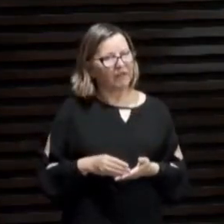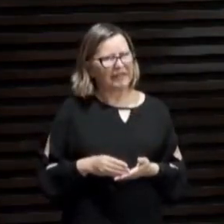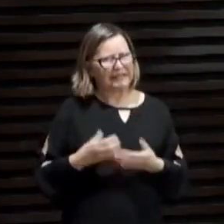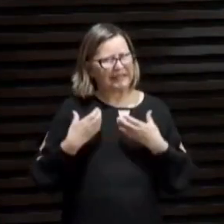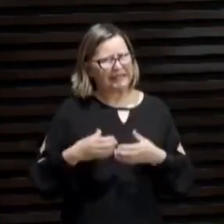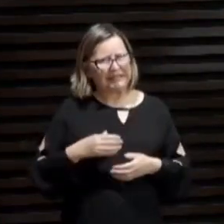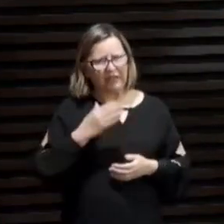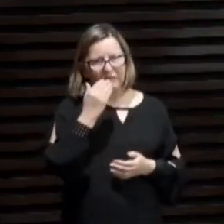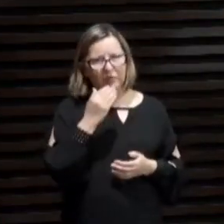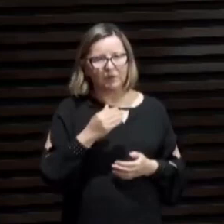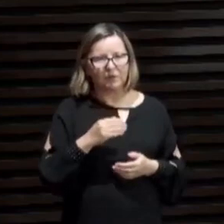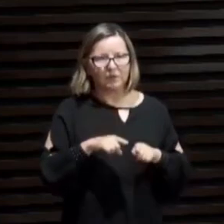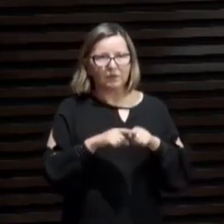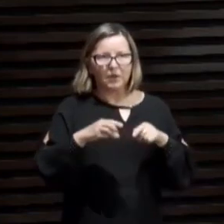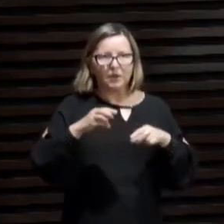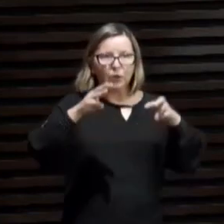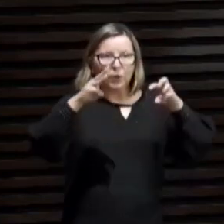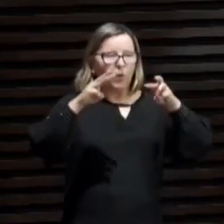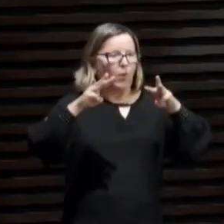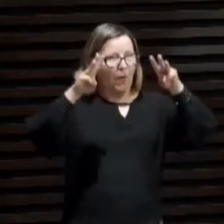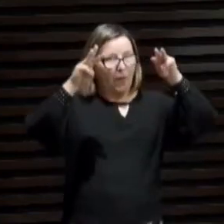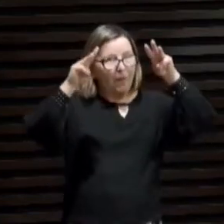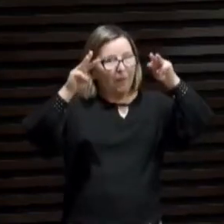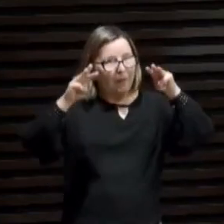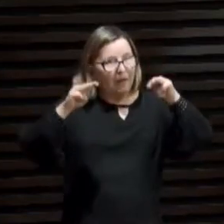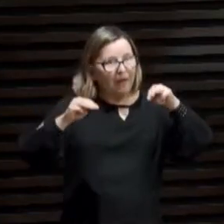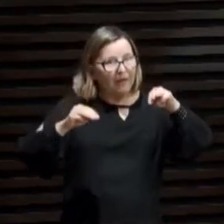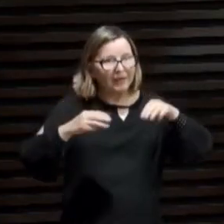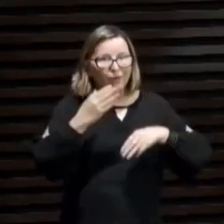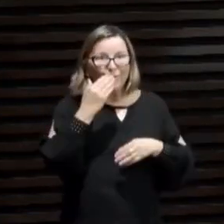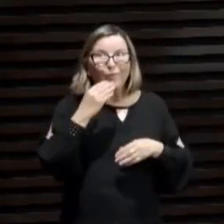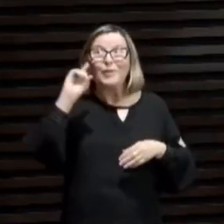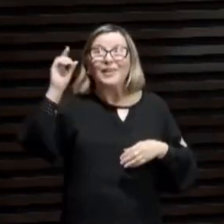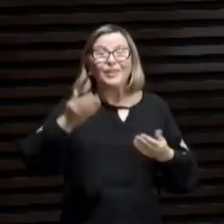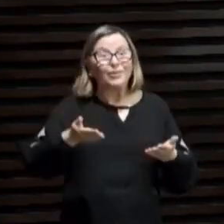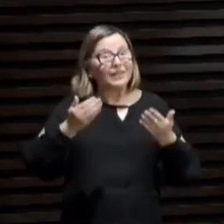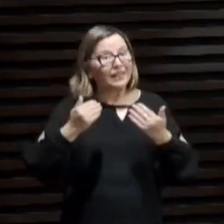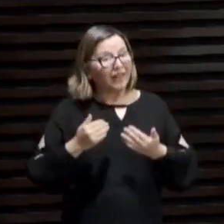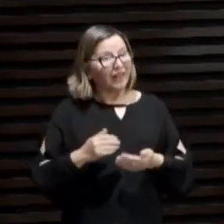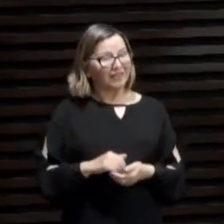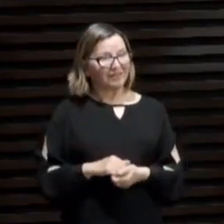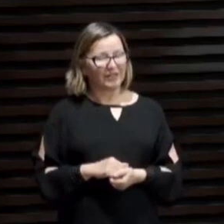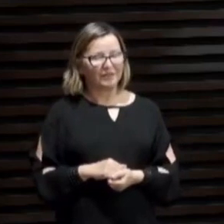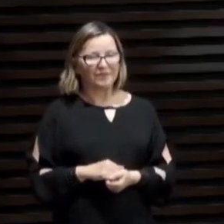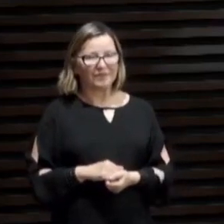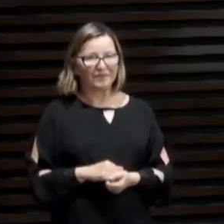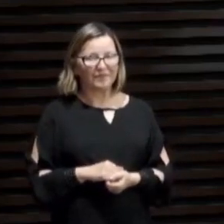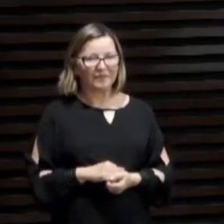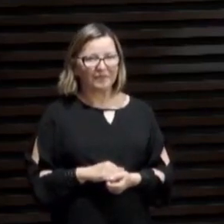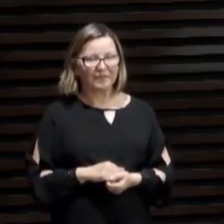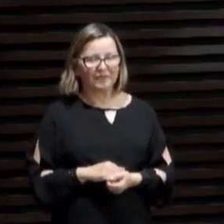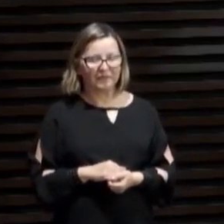o maná era essa coisa maravilhosa que o texto diz. Mas à medida que o relato de Números prossegue aí, ele vai